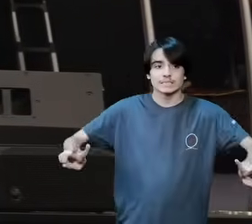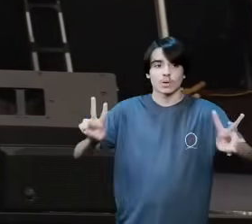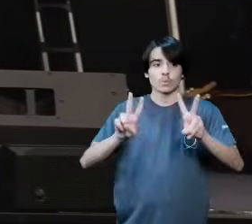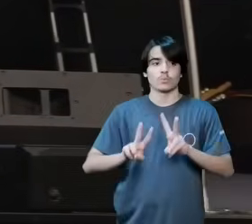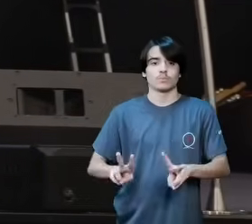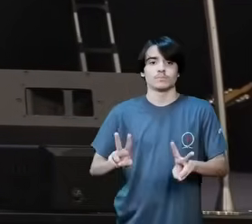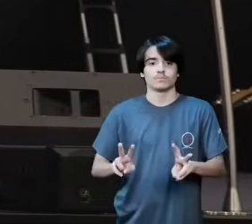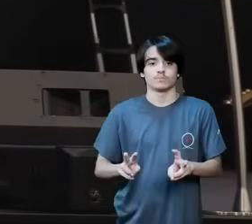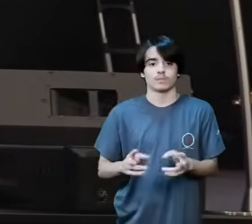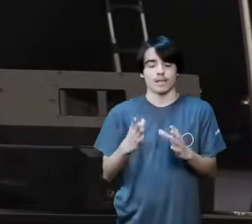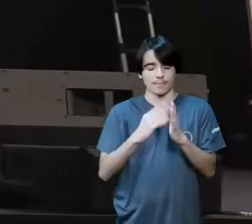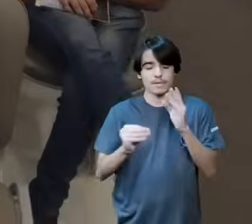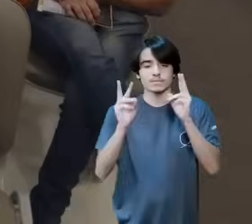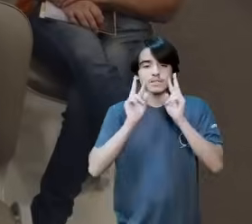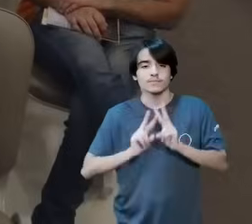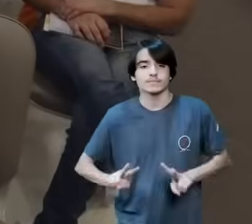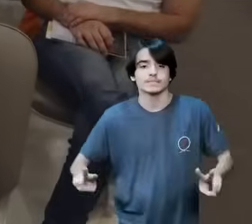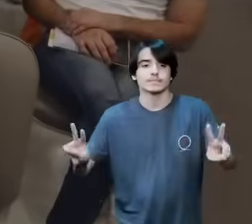a visão, diga comigo,